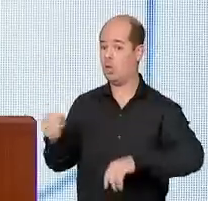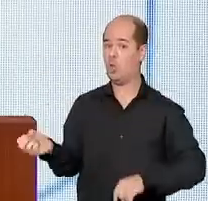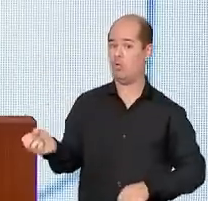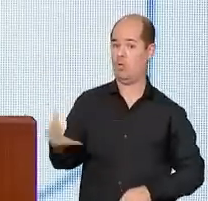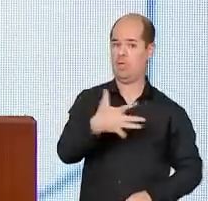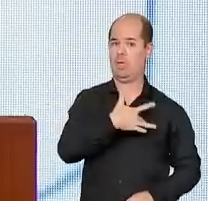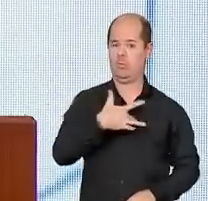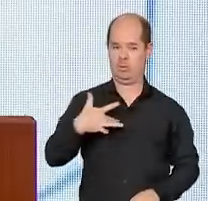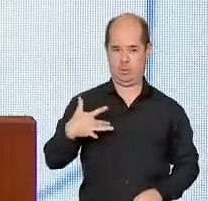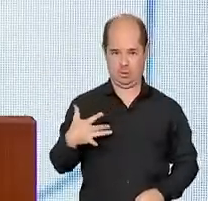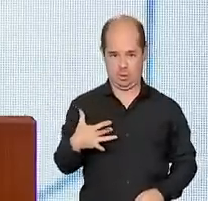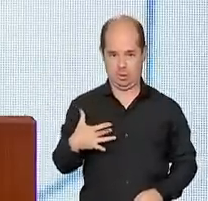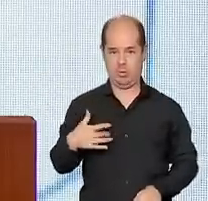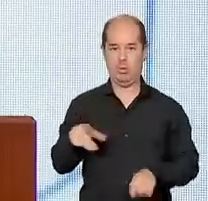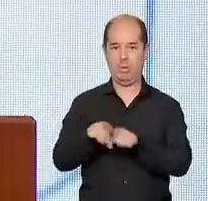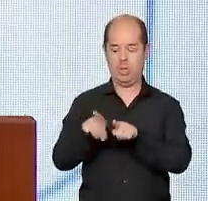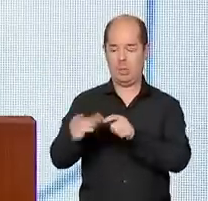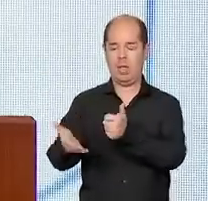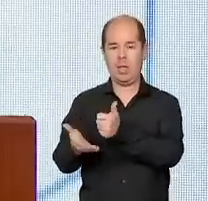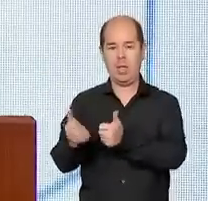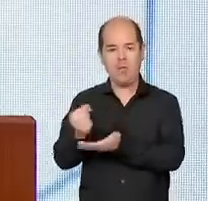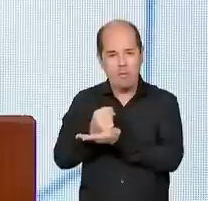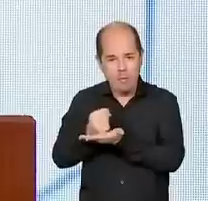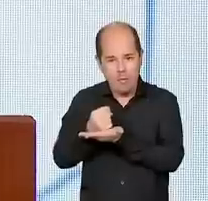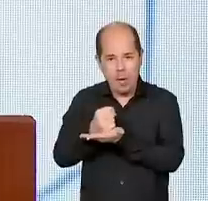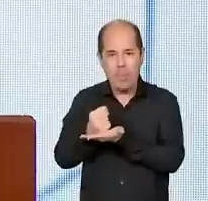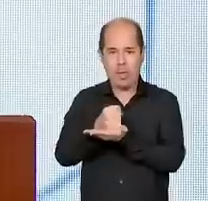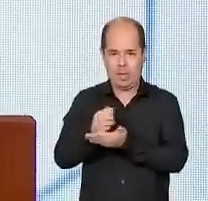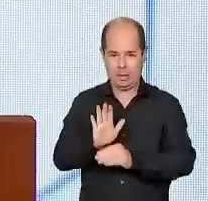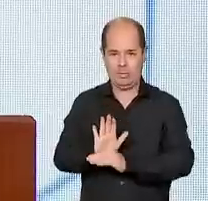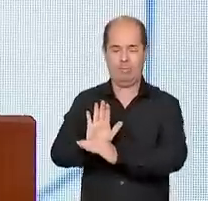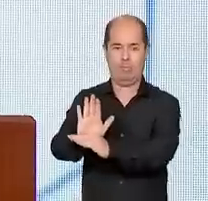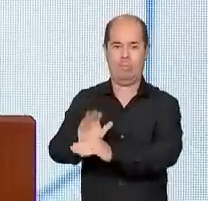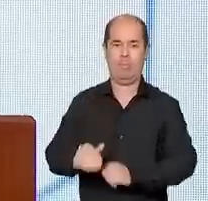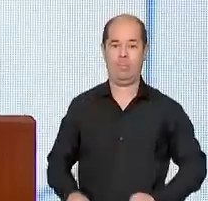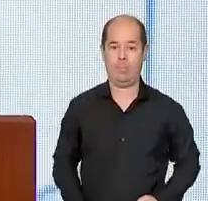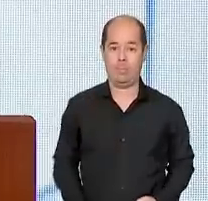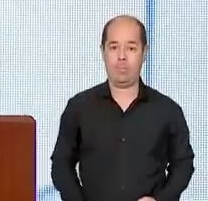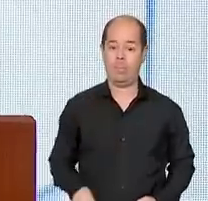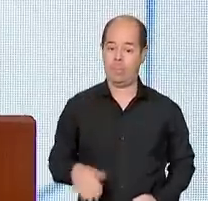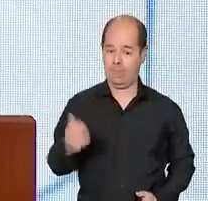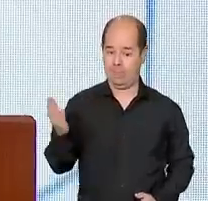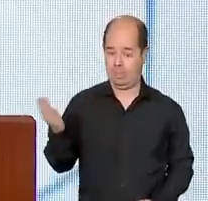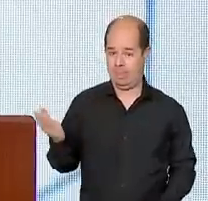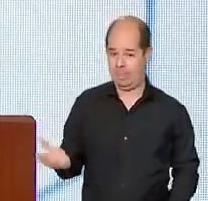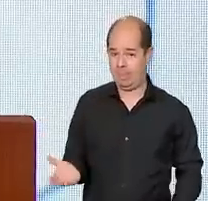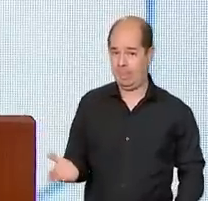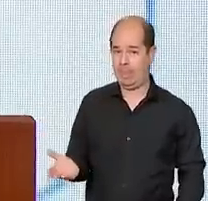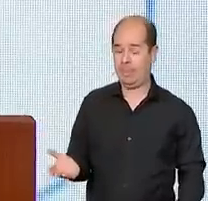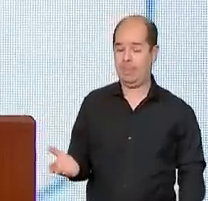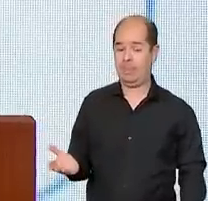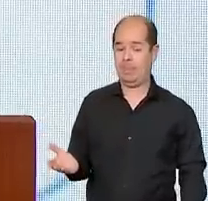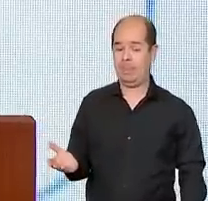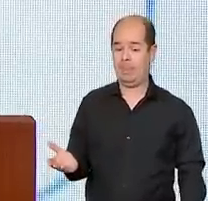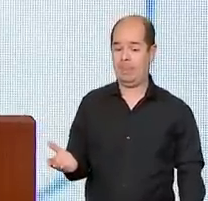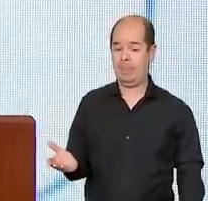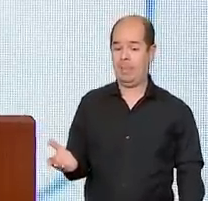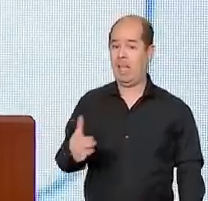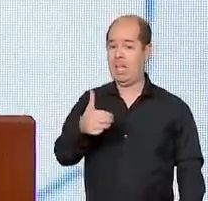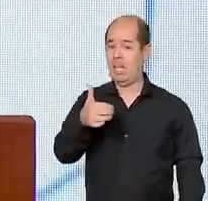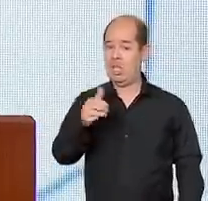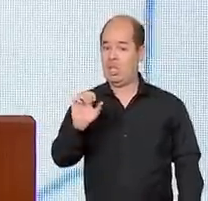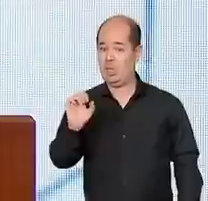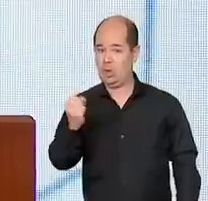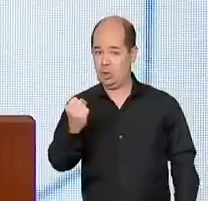e assistência farmacêutica. E aí, doutor Gadelha, por 18 momentos distintos,